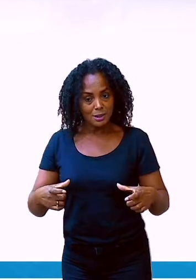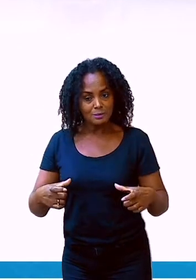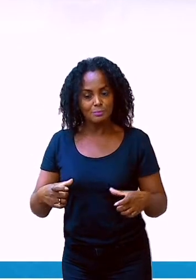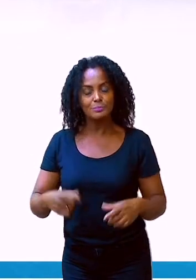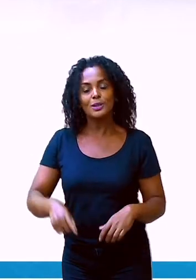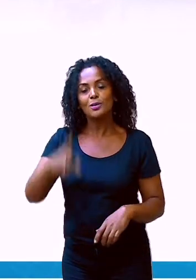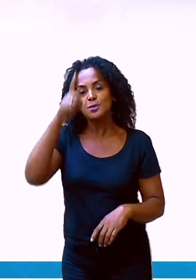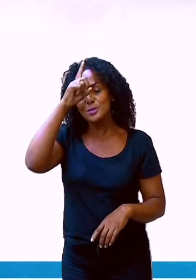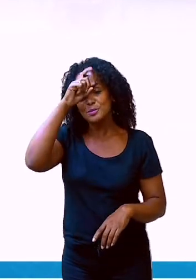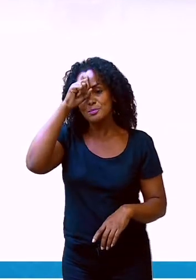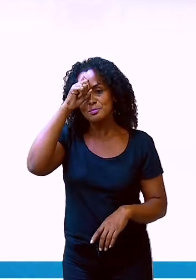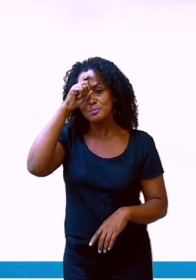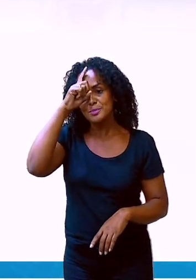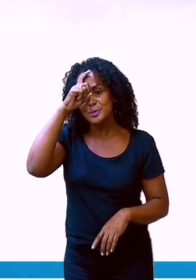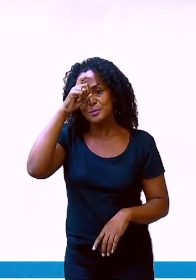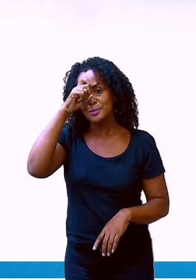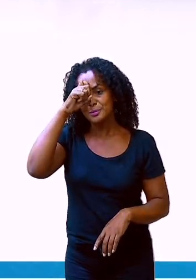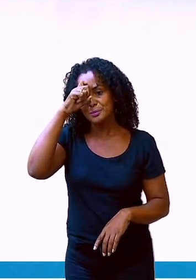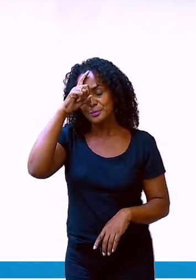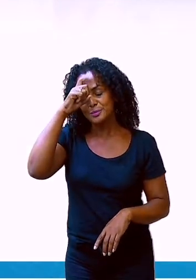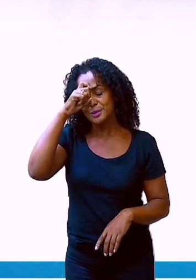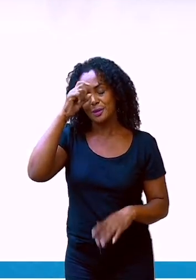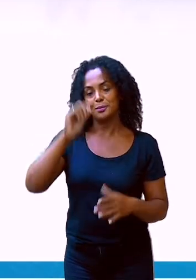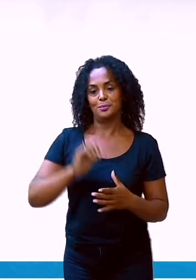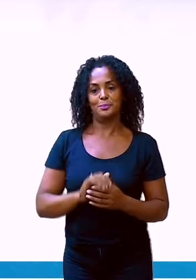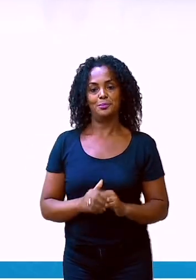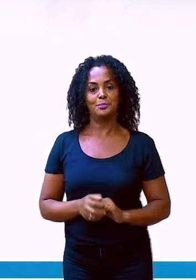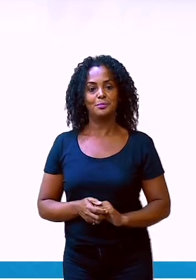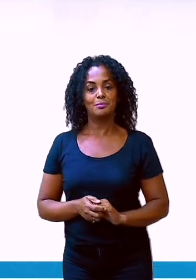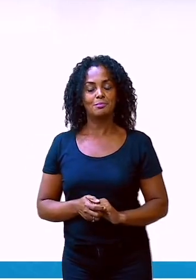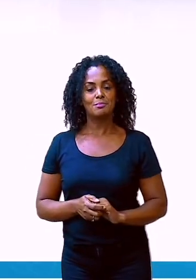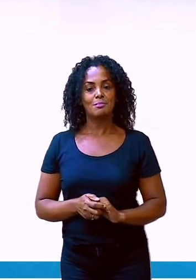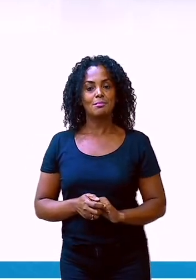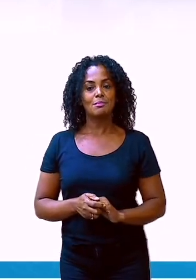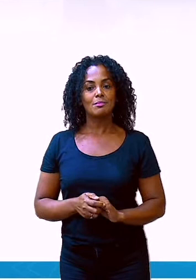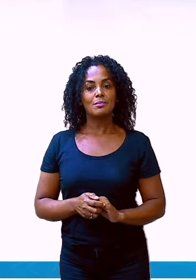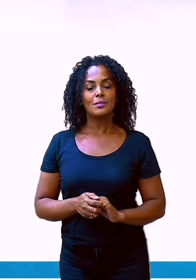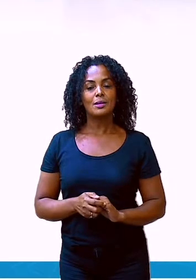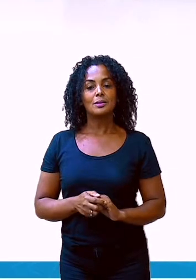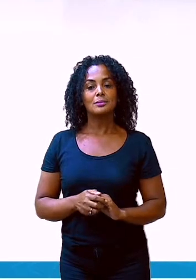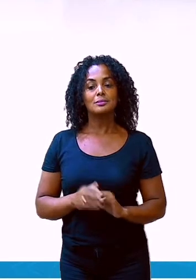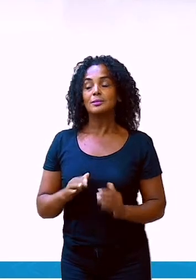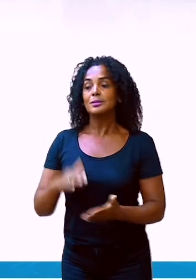um hospital. E este símbolo aqui?